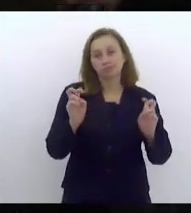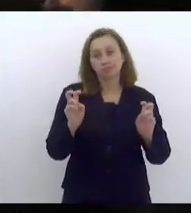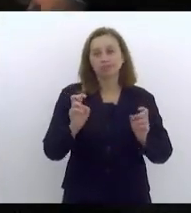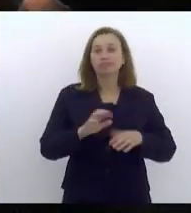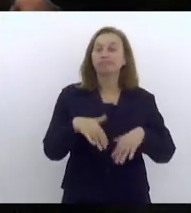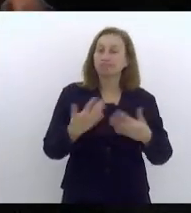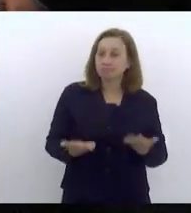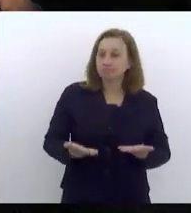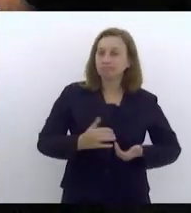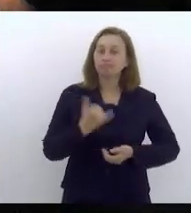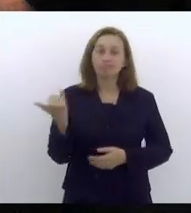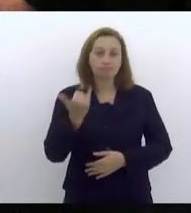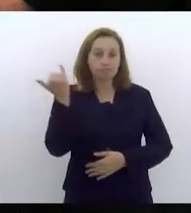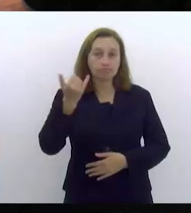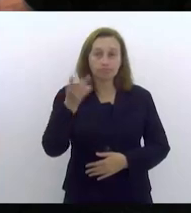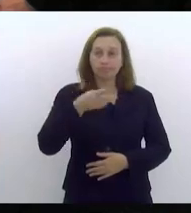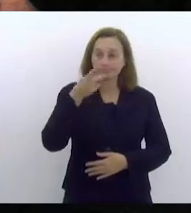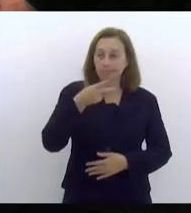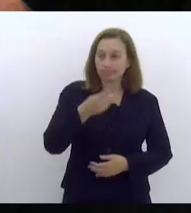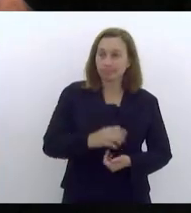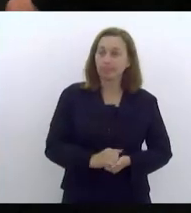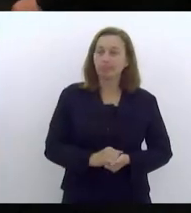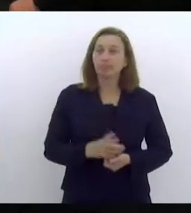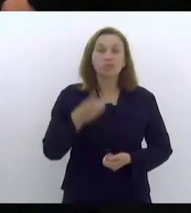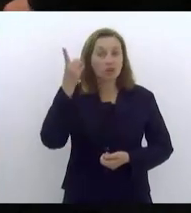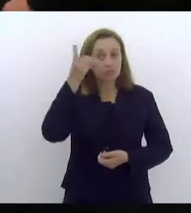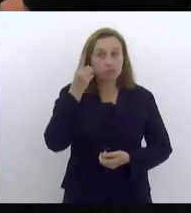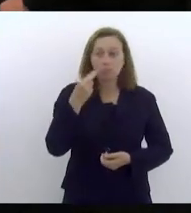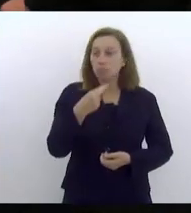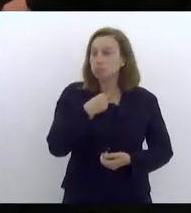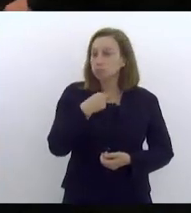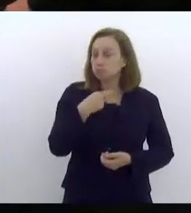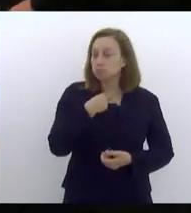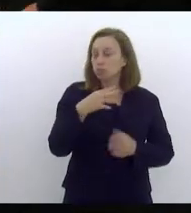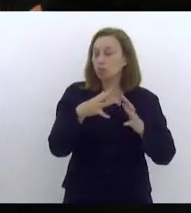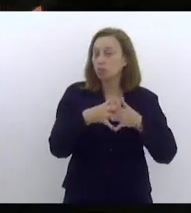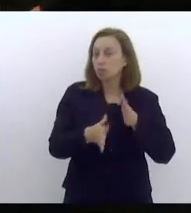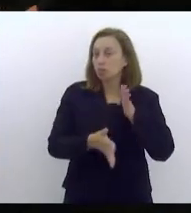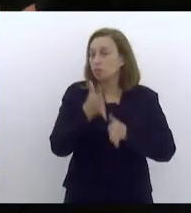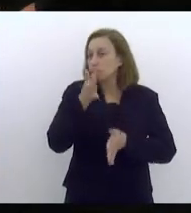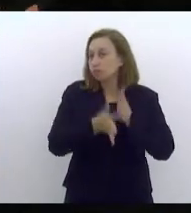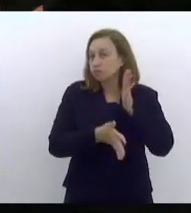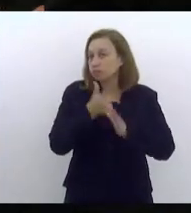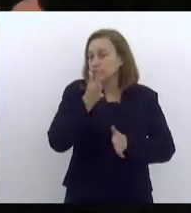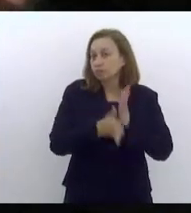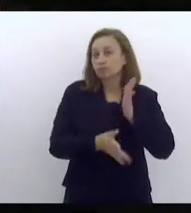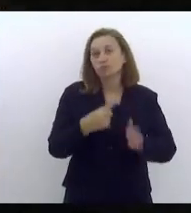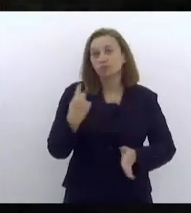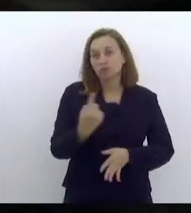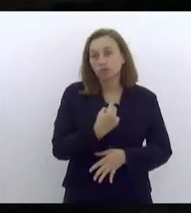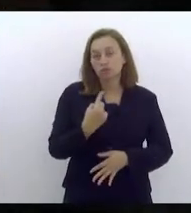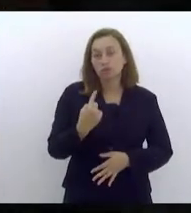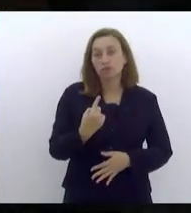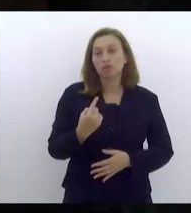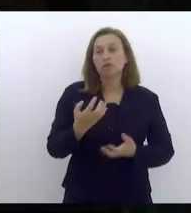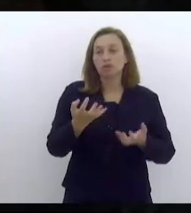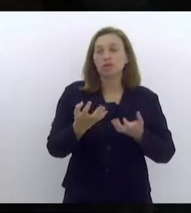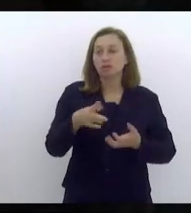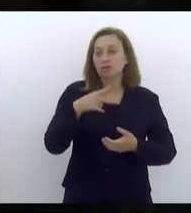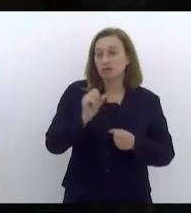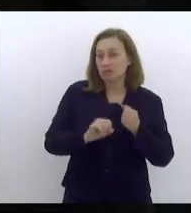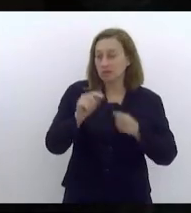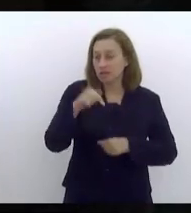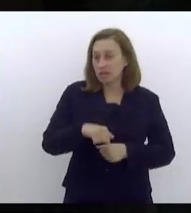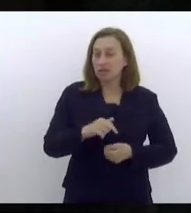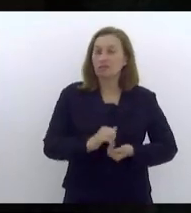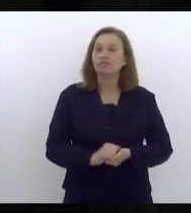Então, é importante dizer que o deputado não pode confundir o que nós estamos tentando fazer aqui. O